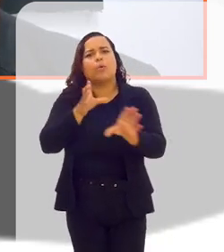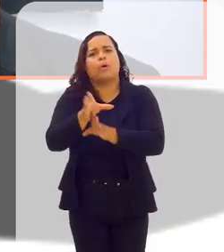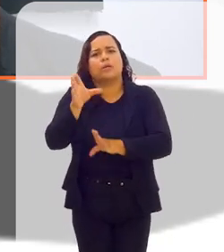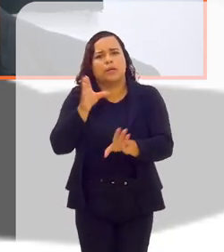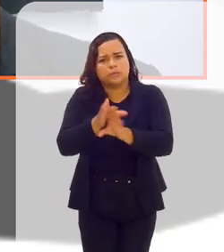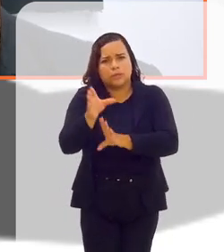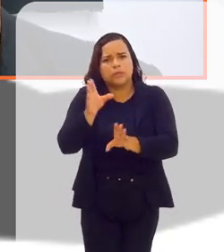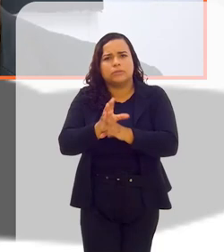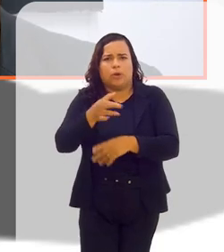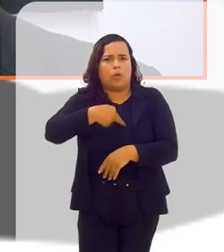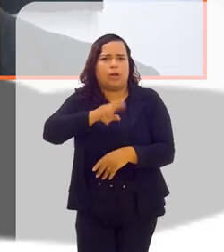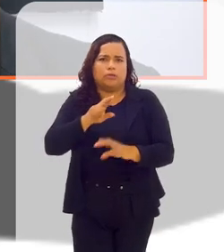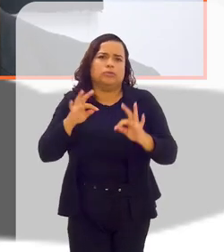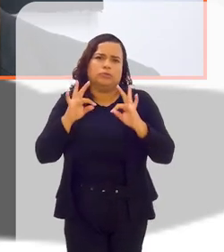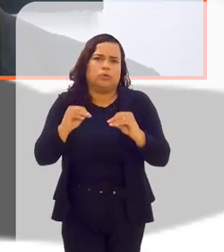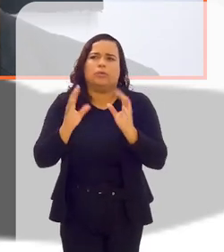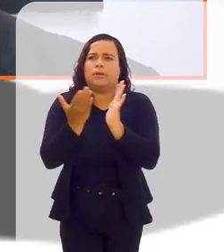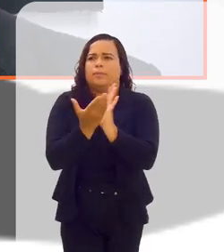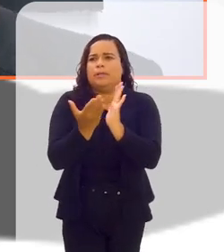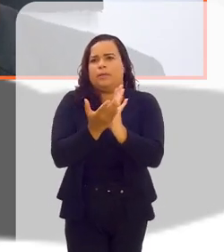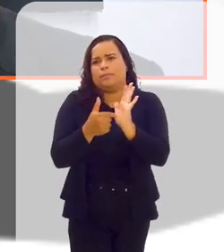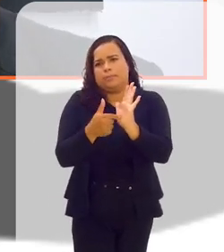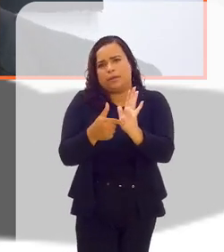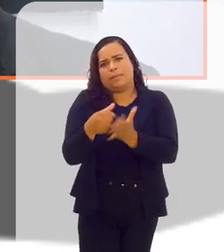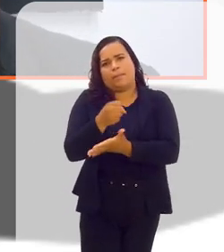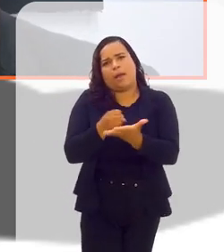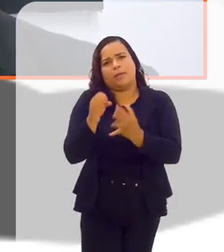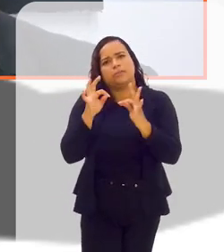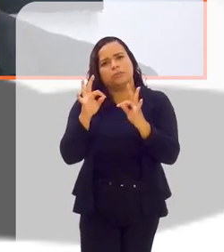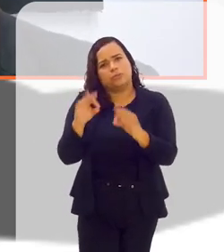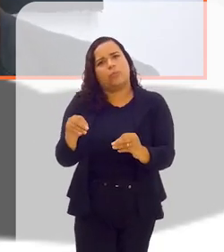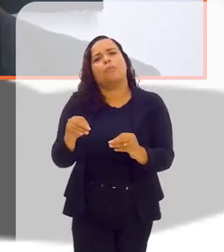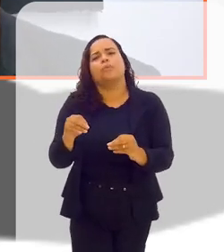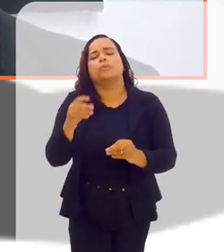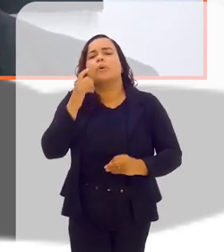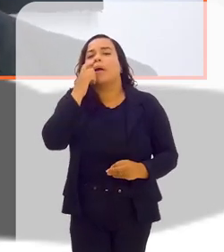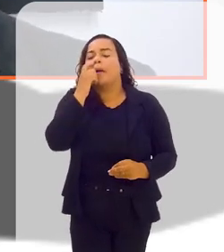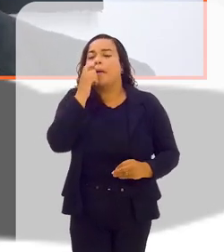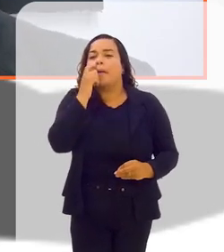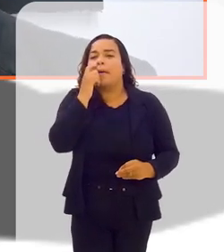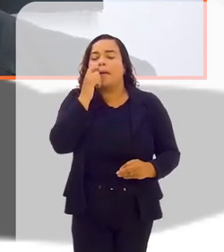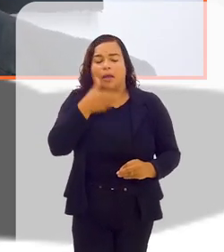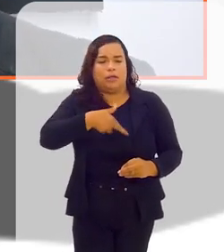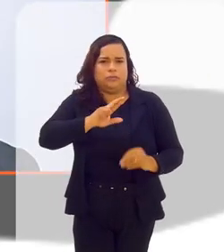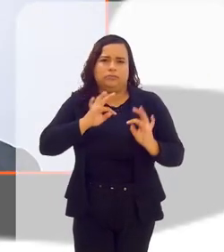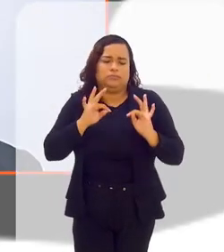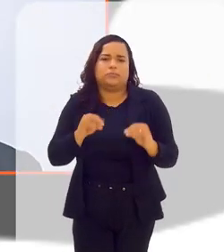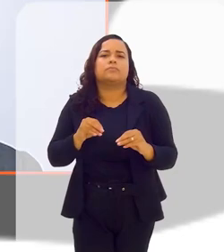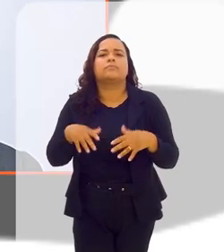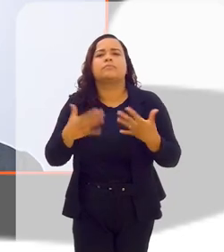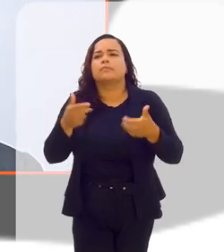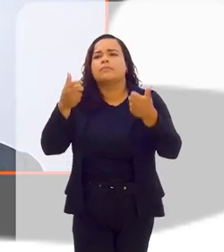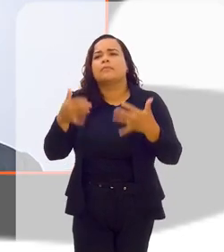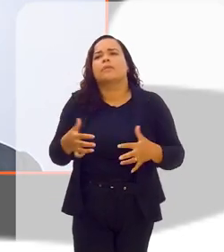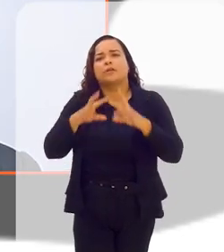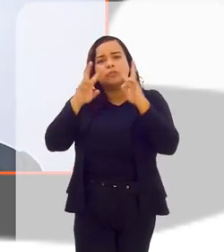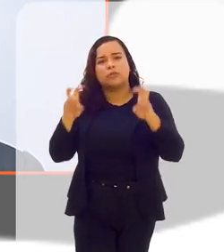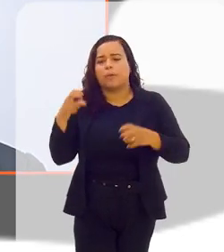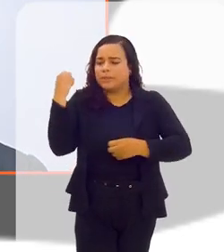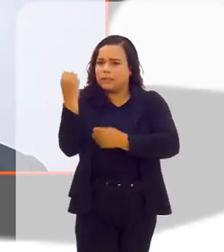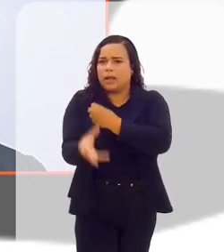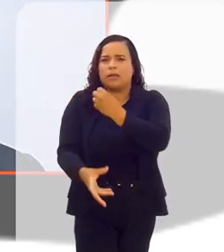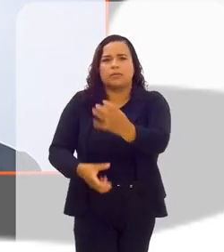uma orientação, isso em todas as religiões, né? A Bíblia é a base de todas as religiões, praticamente, e ela fala sobre